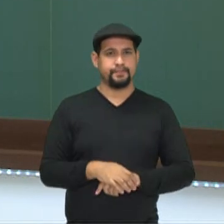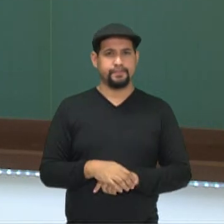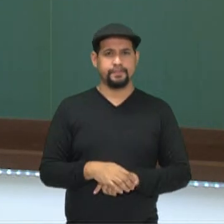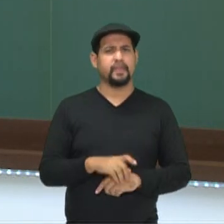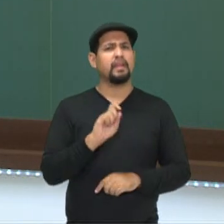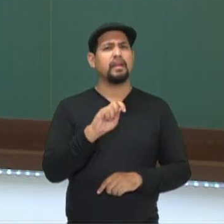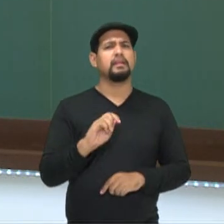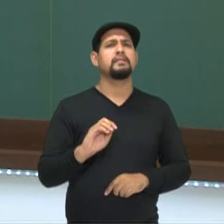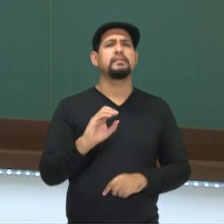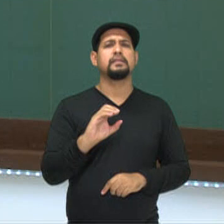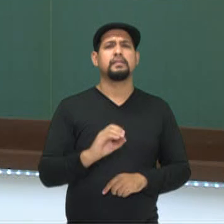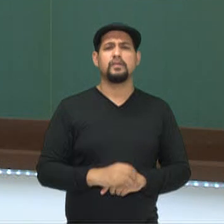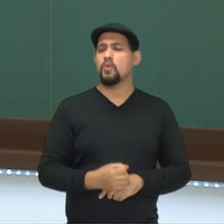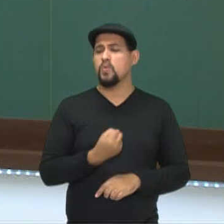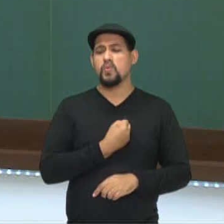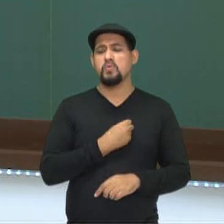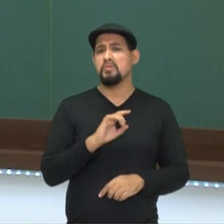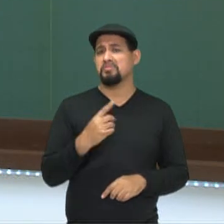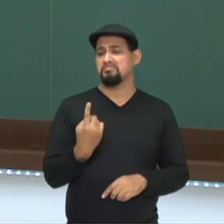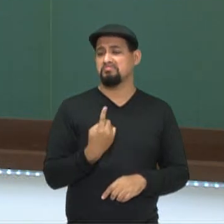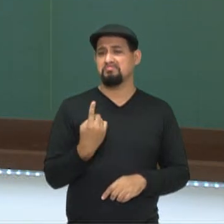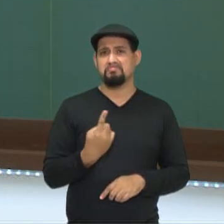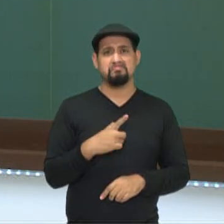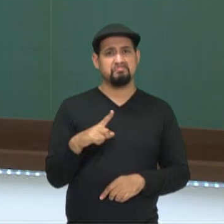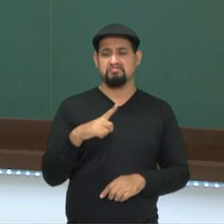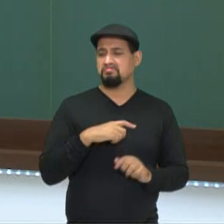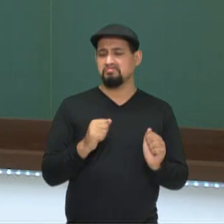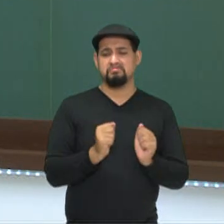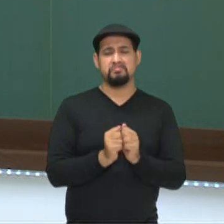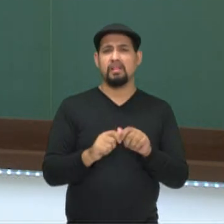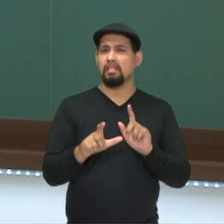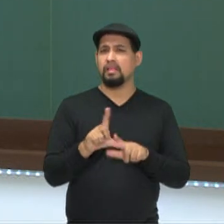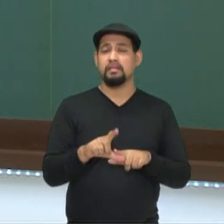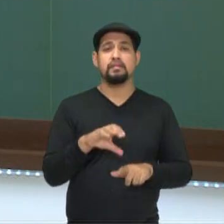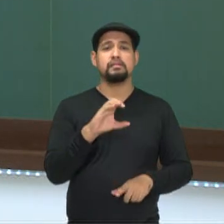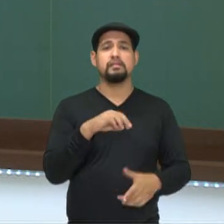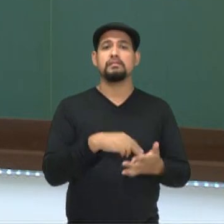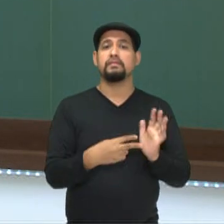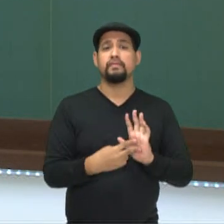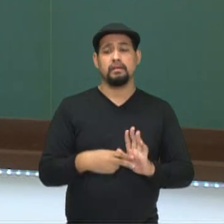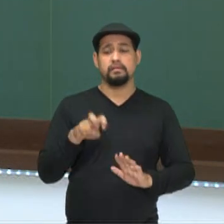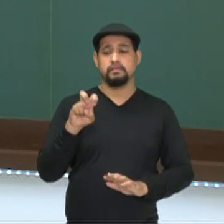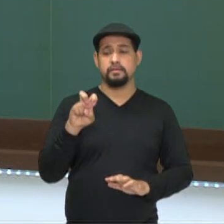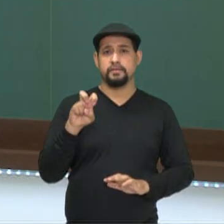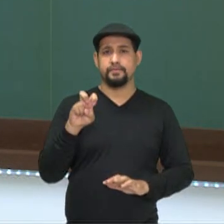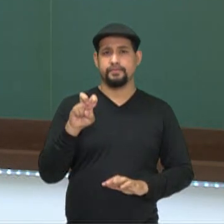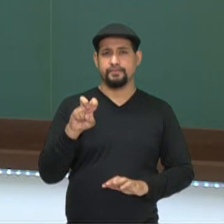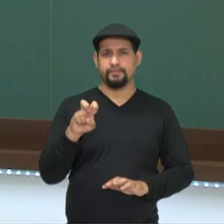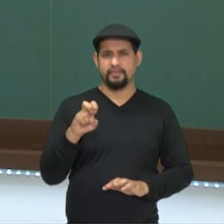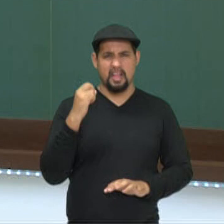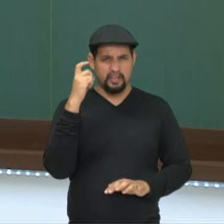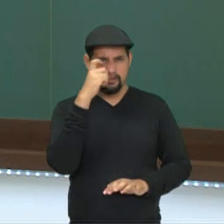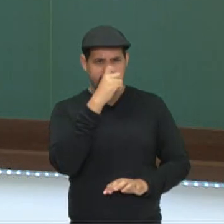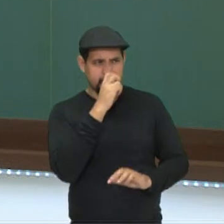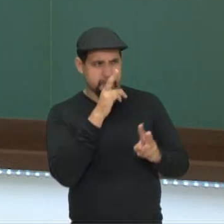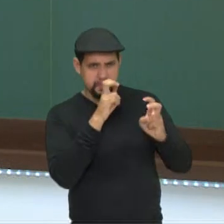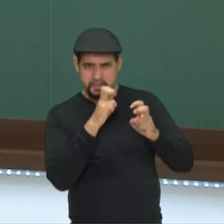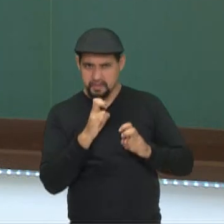quem é c? O número sozinho, o número que não está com letra. Então, o c é 5. Difícil de